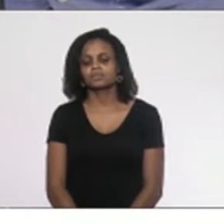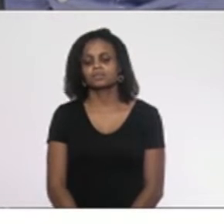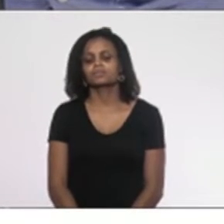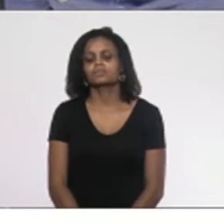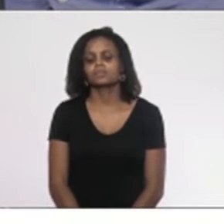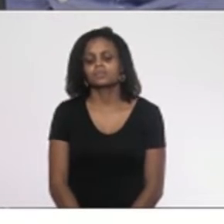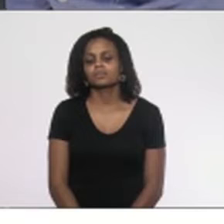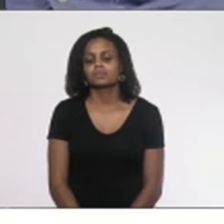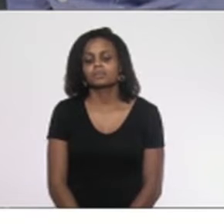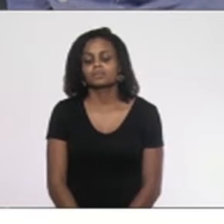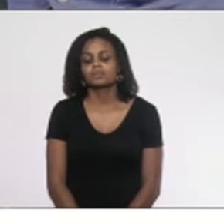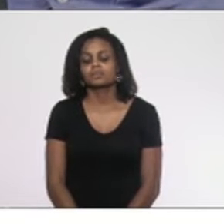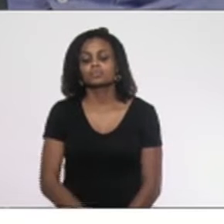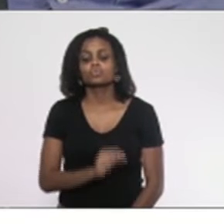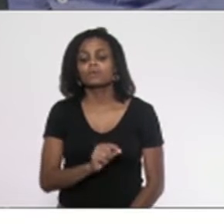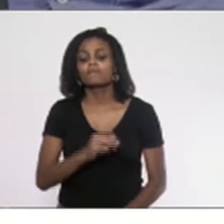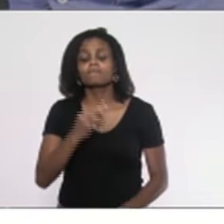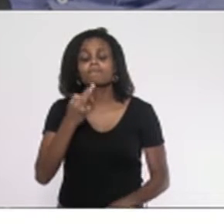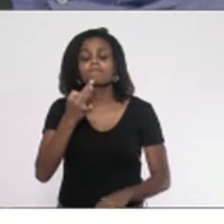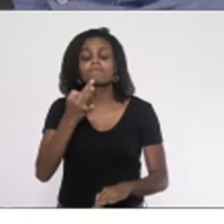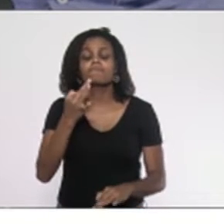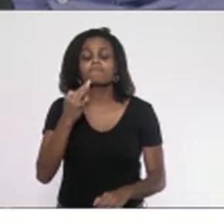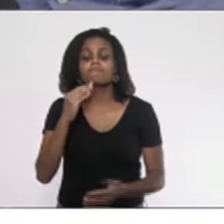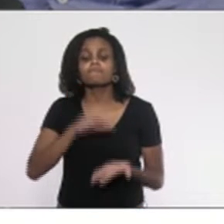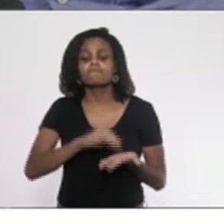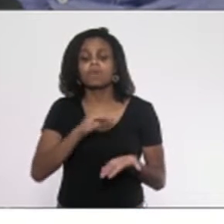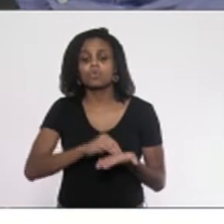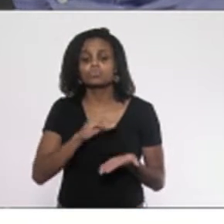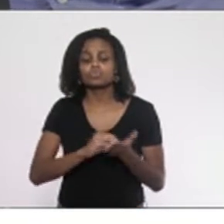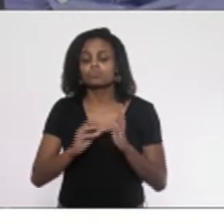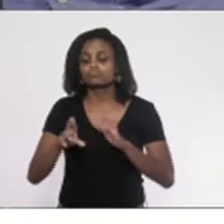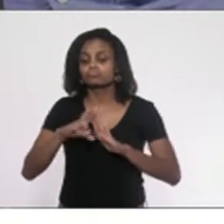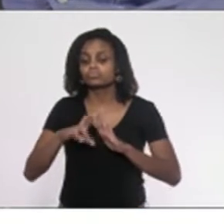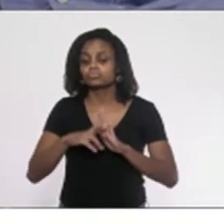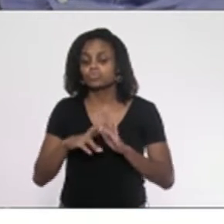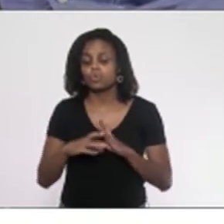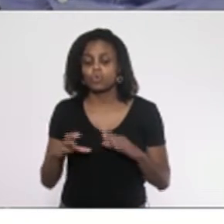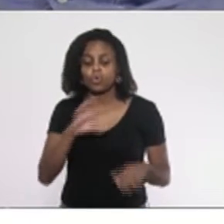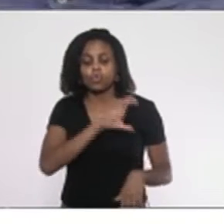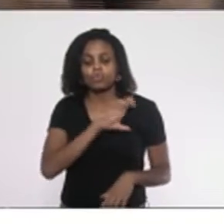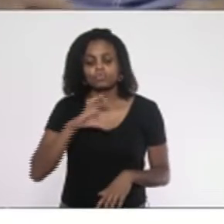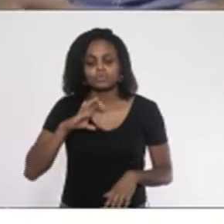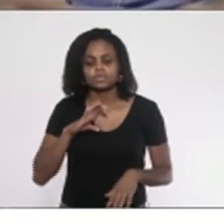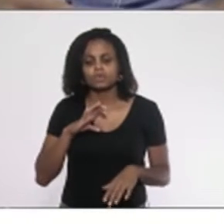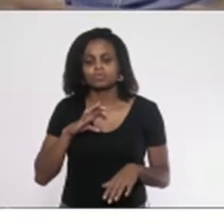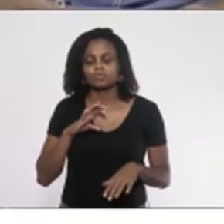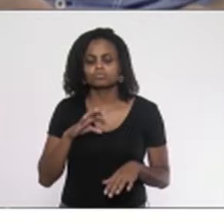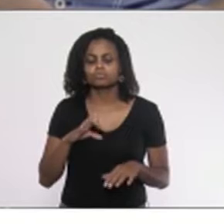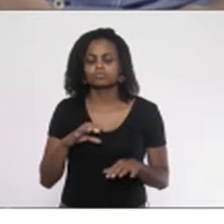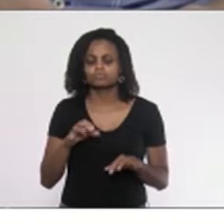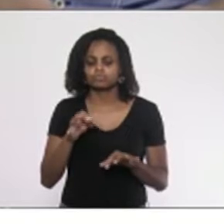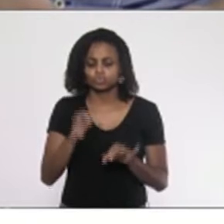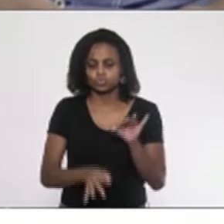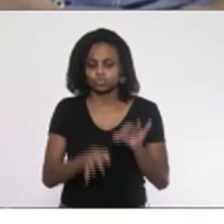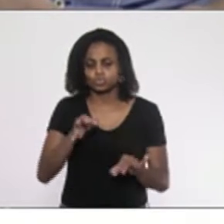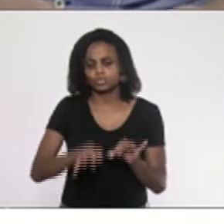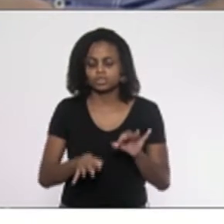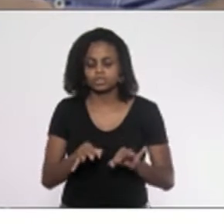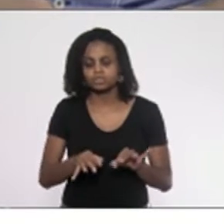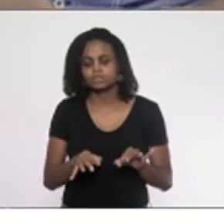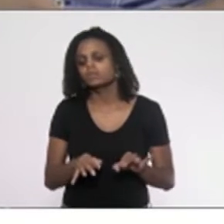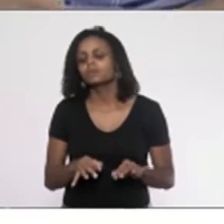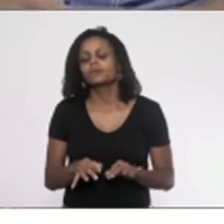numa ausência de normas da Comissão de Constituição e Justiça, tivemos um problema seríssimo no plenário, com uma